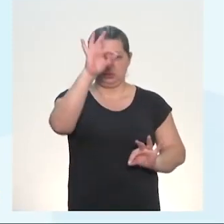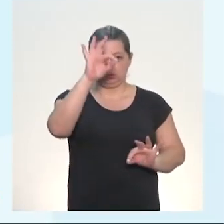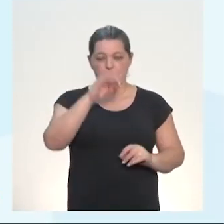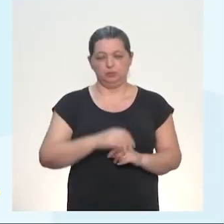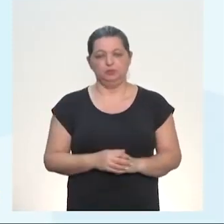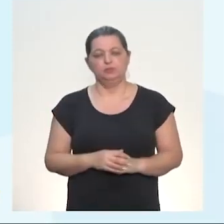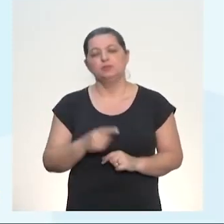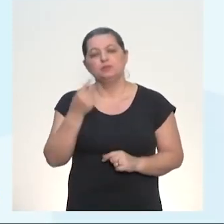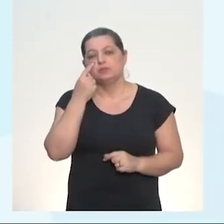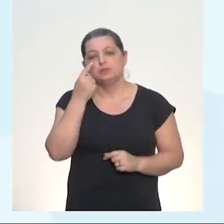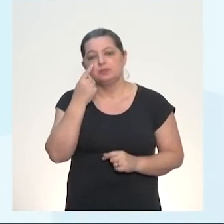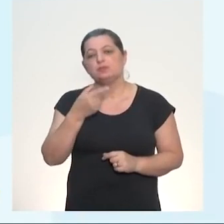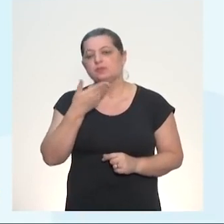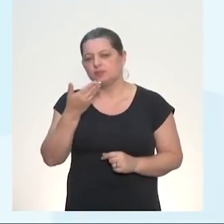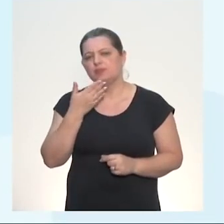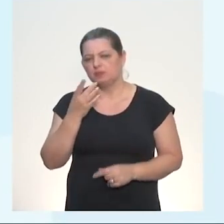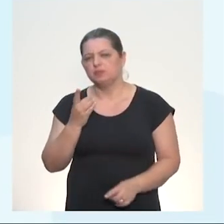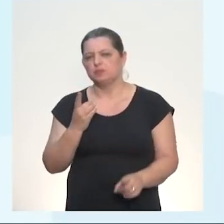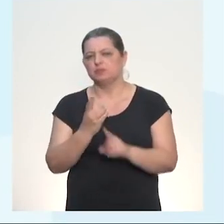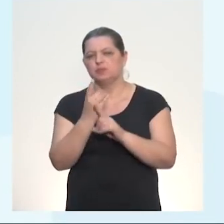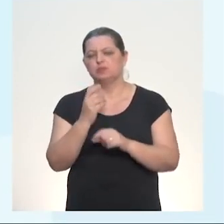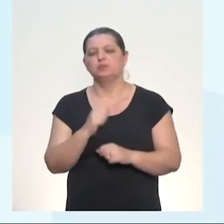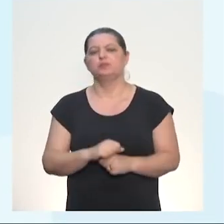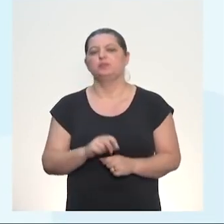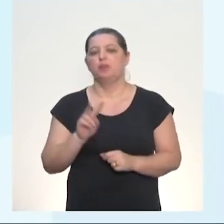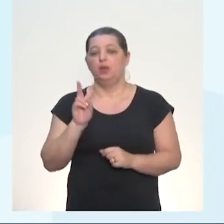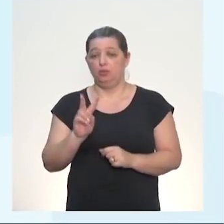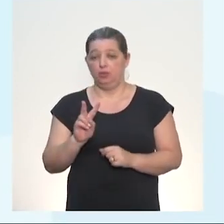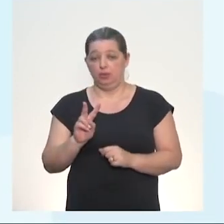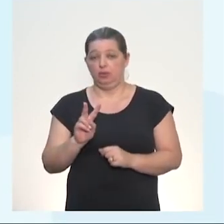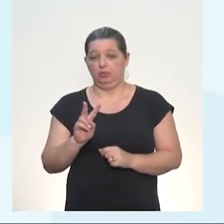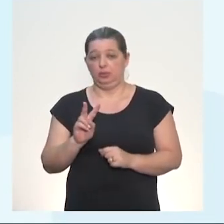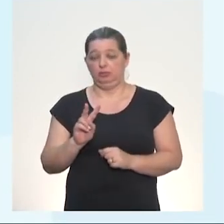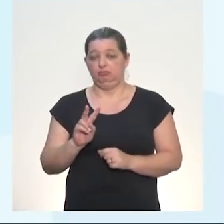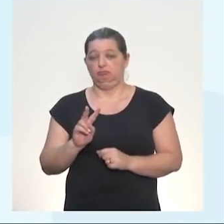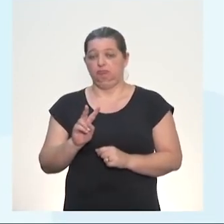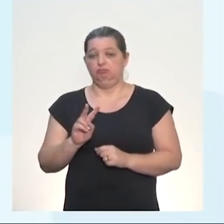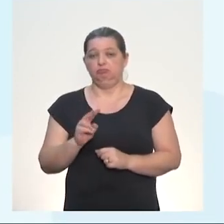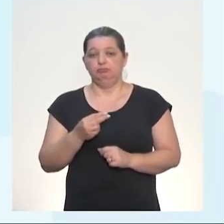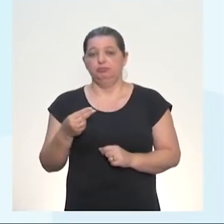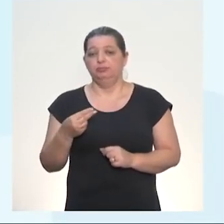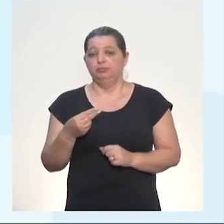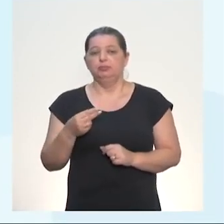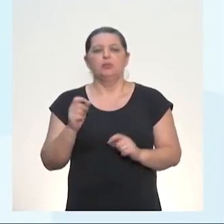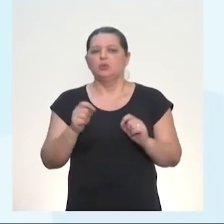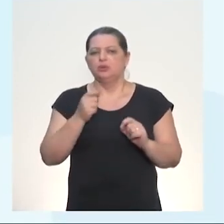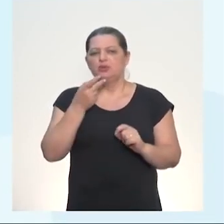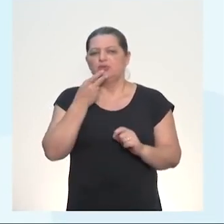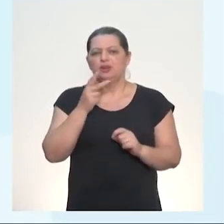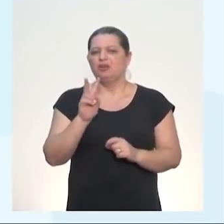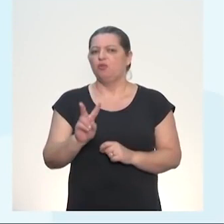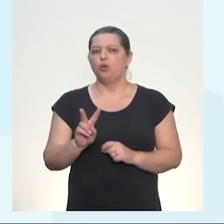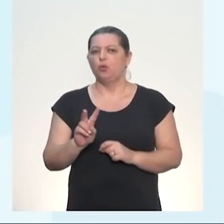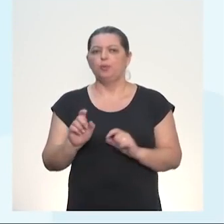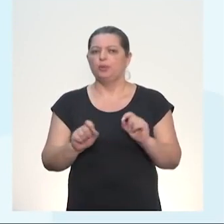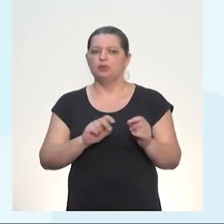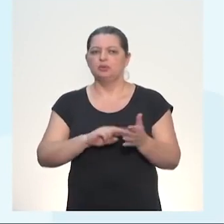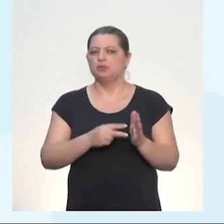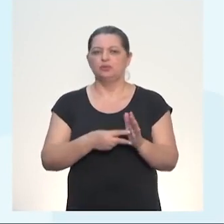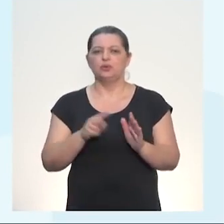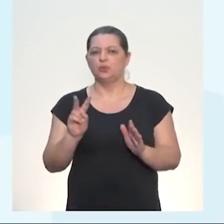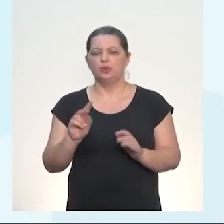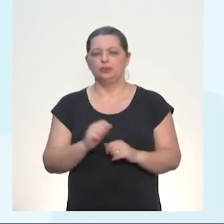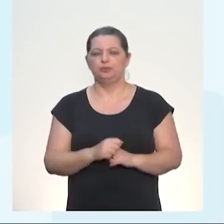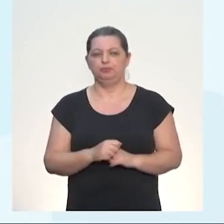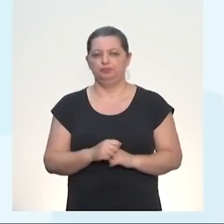gente consegue facilmente achar o volume. Então, volume dos blocos retangulares. Quando a gente fala em volume, a gente tem as 3 dimensões, a gente